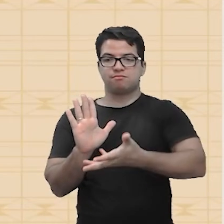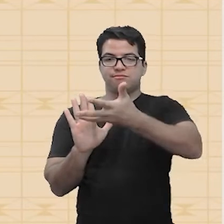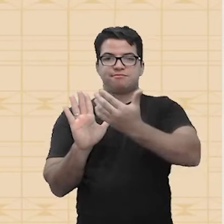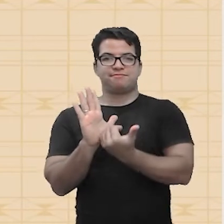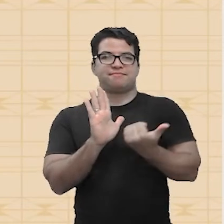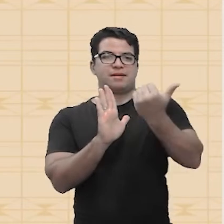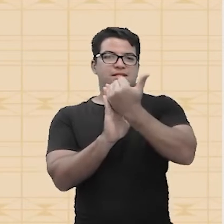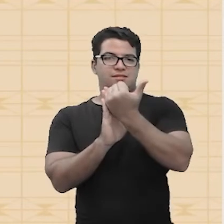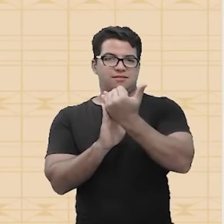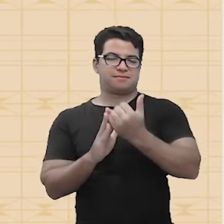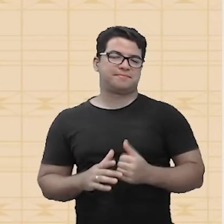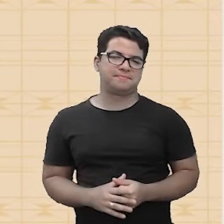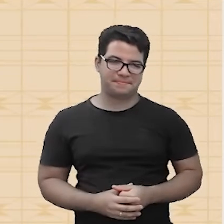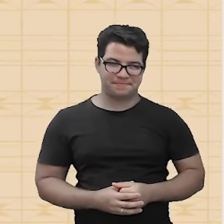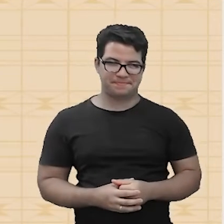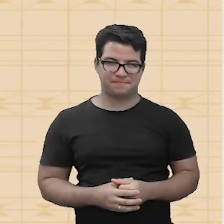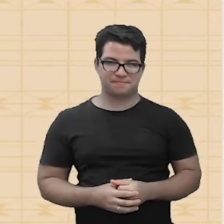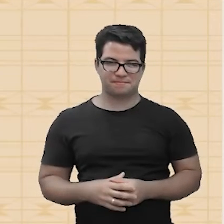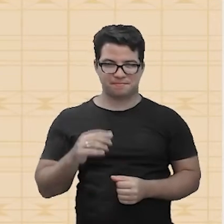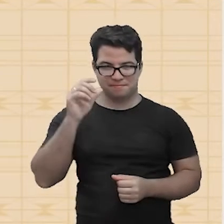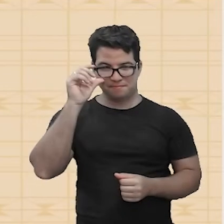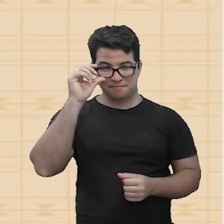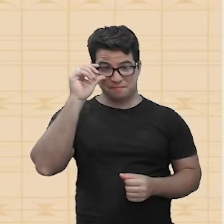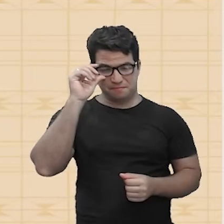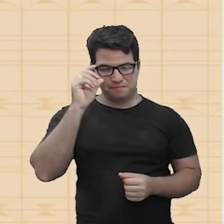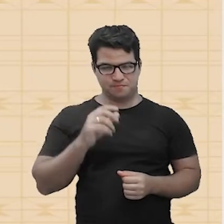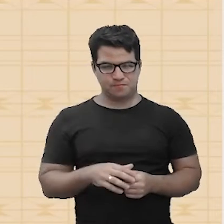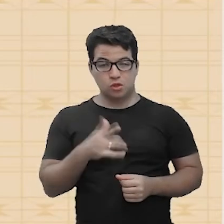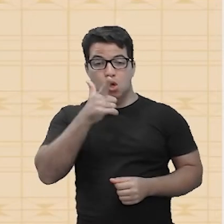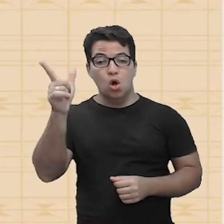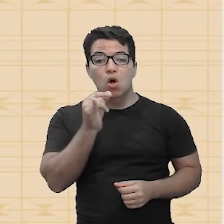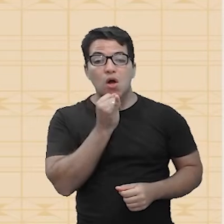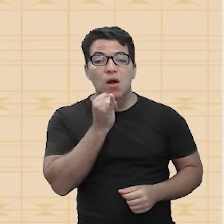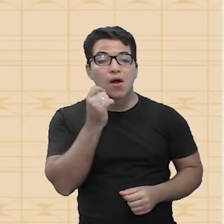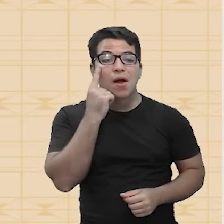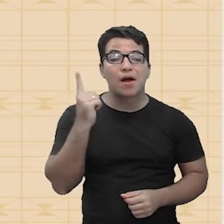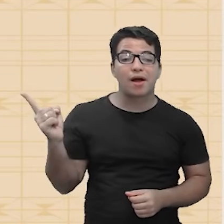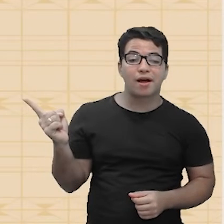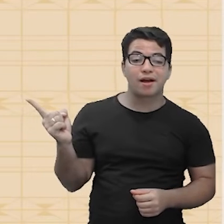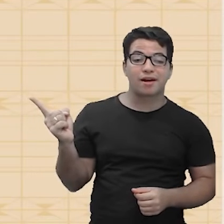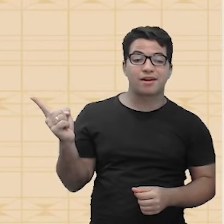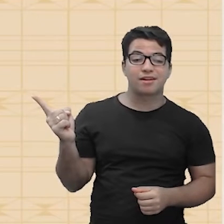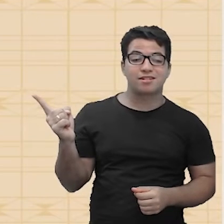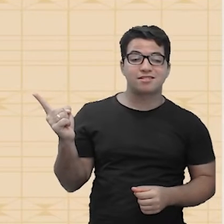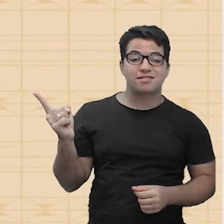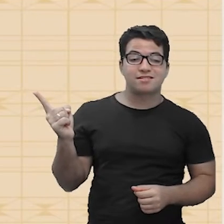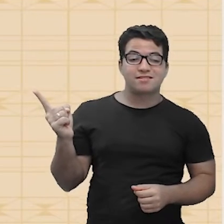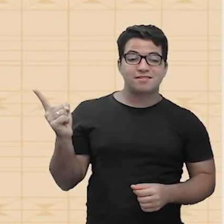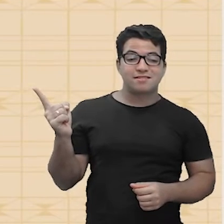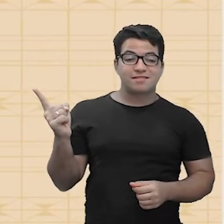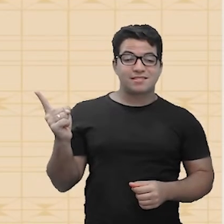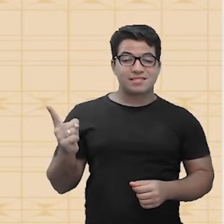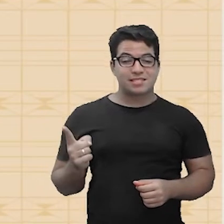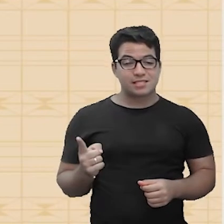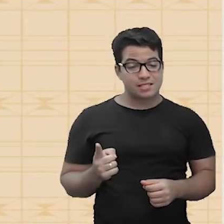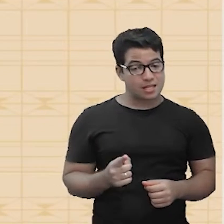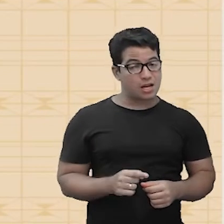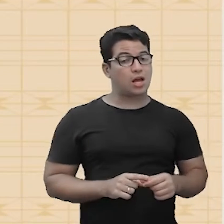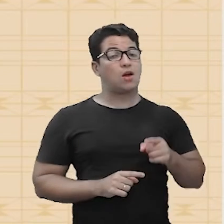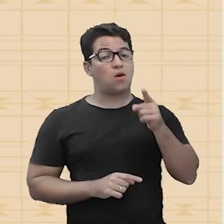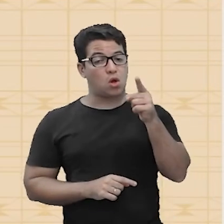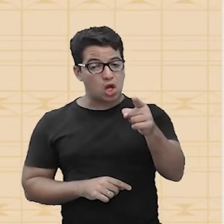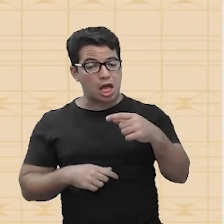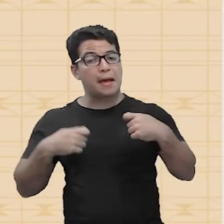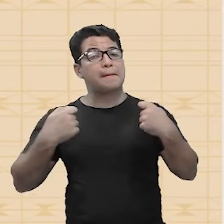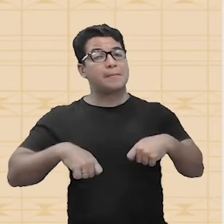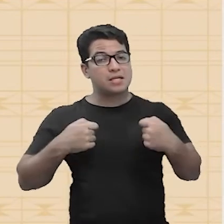mercado. Ó, mais um anúncio aí deles, ó. Rise, run,